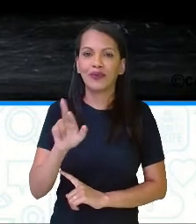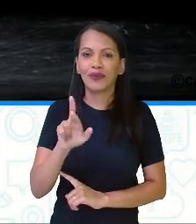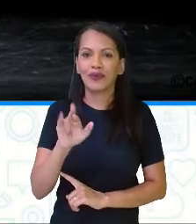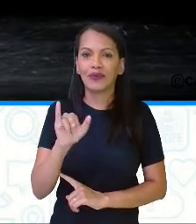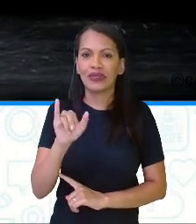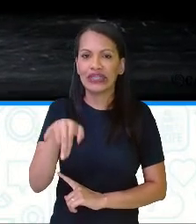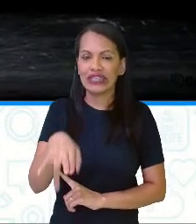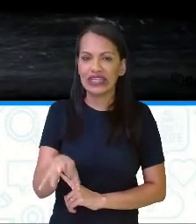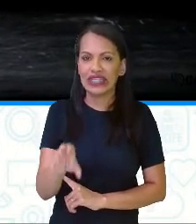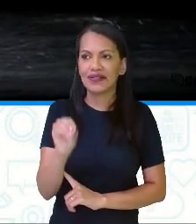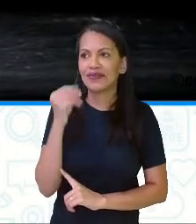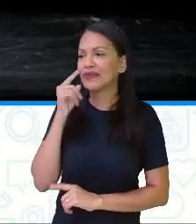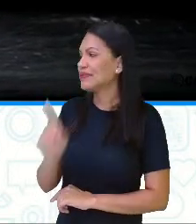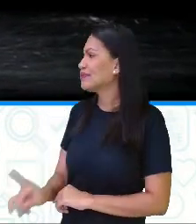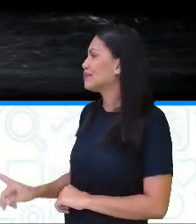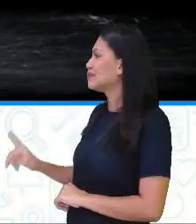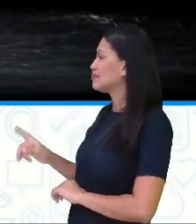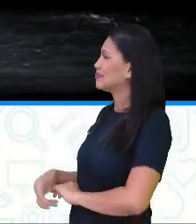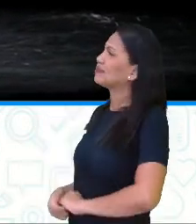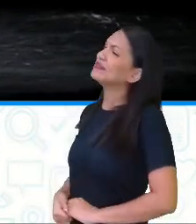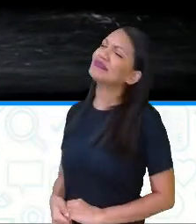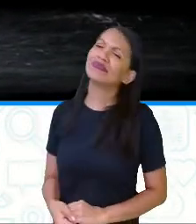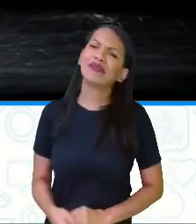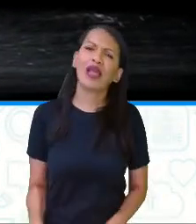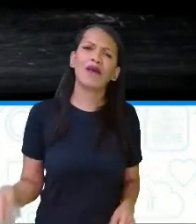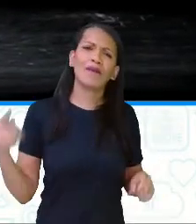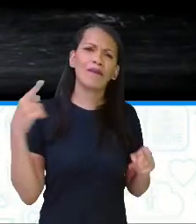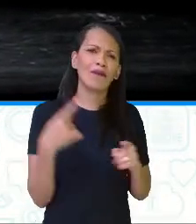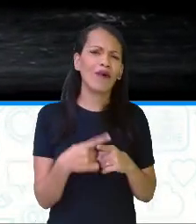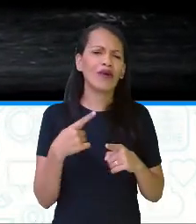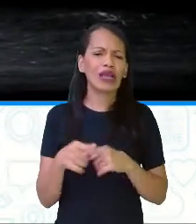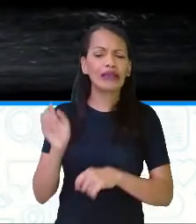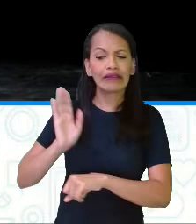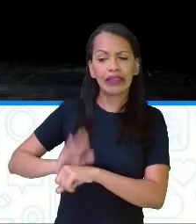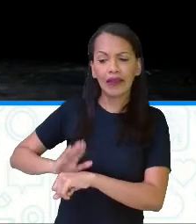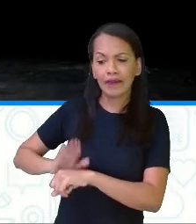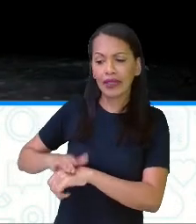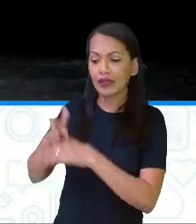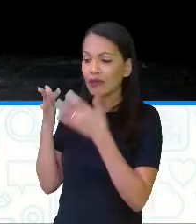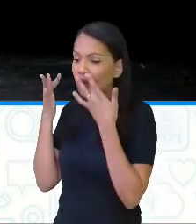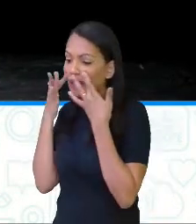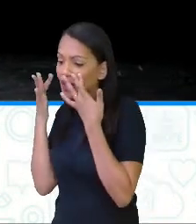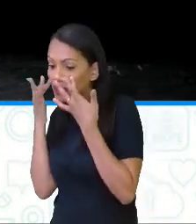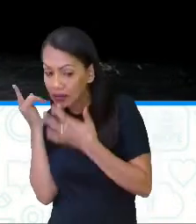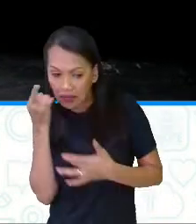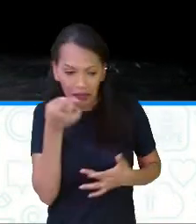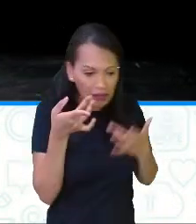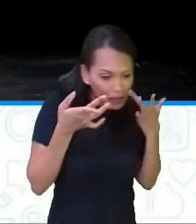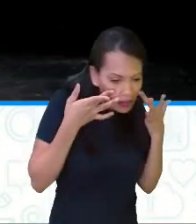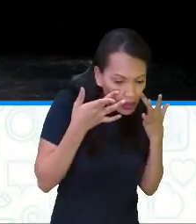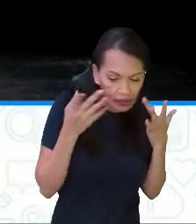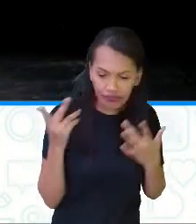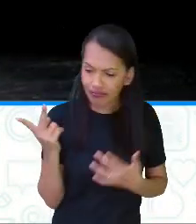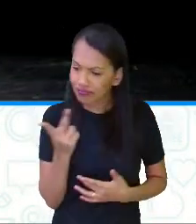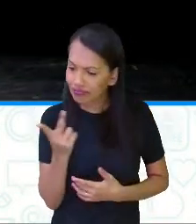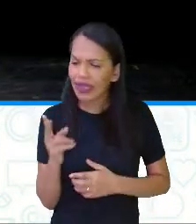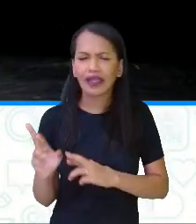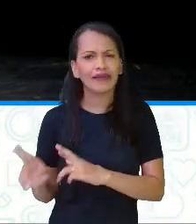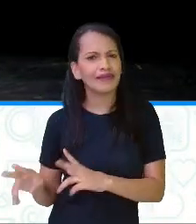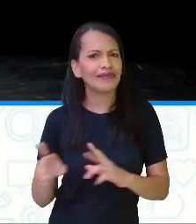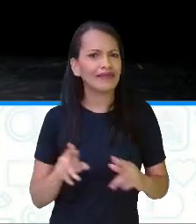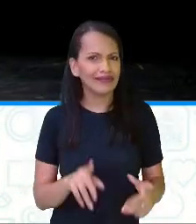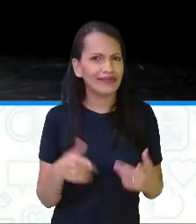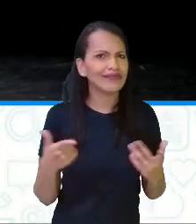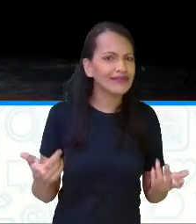varia muito de uma peça para outra. Por quê? Por exemplo, se for uma peça que for falar de uma época